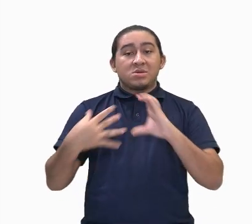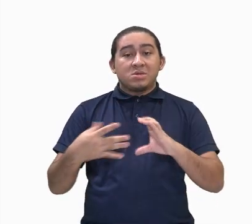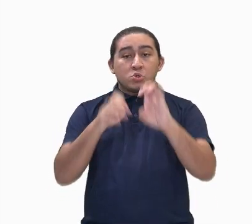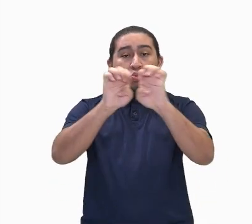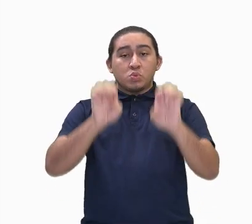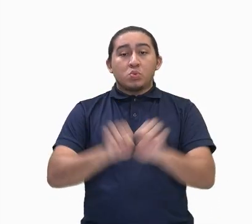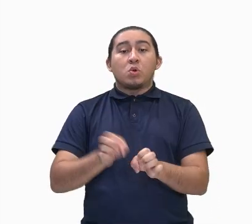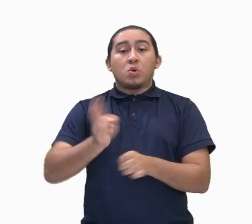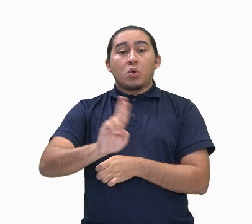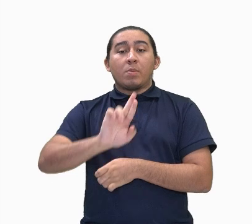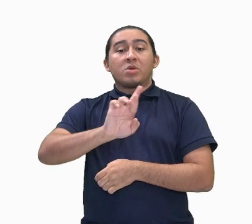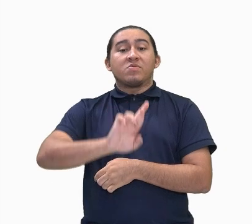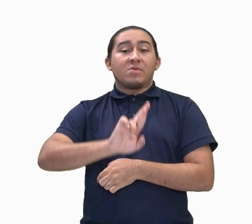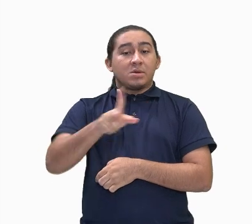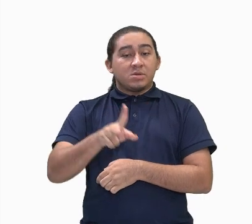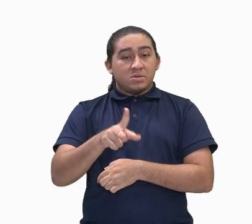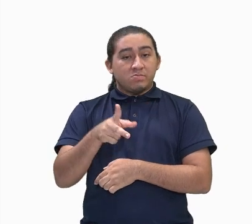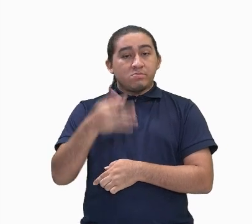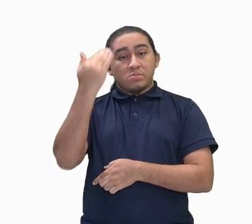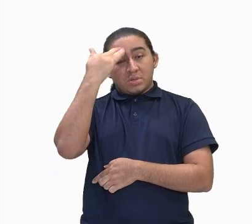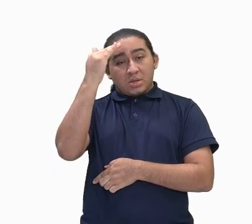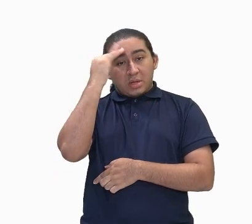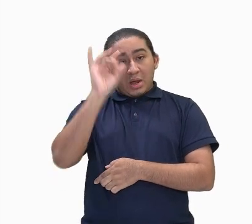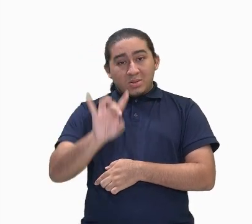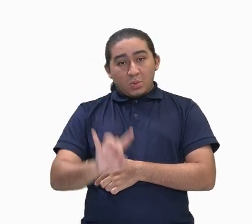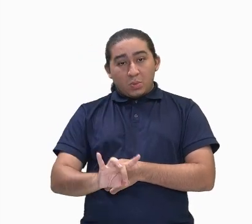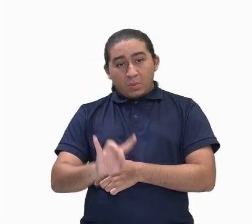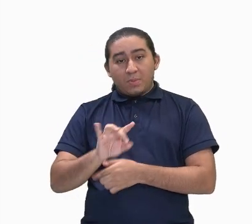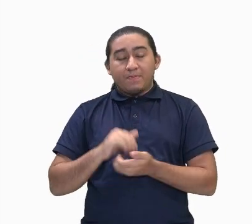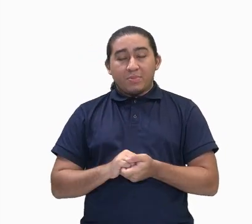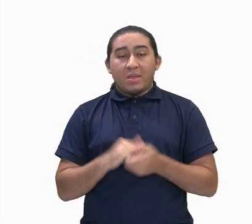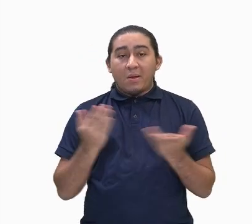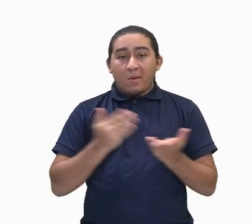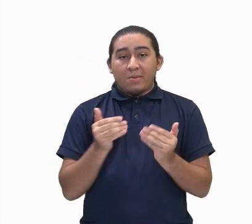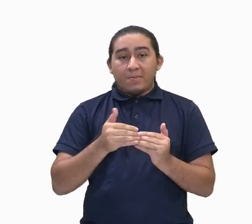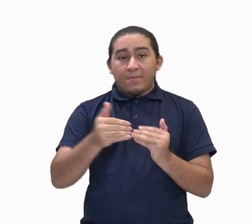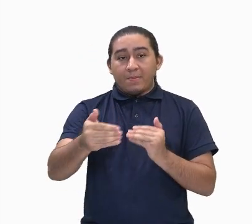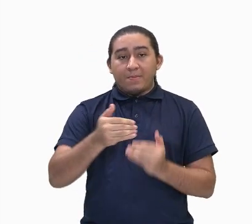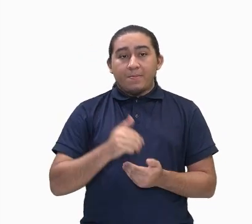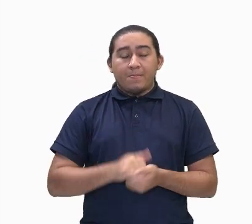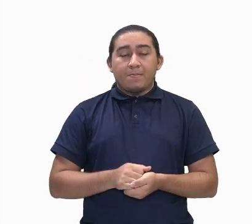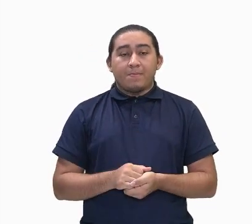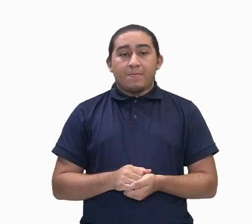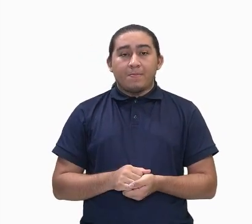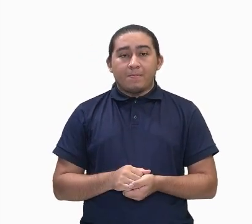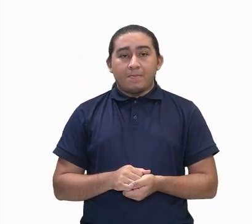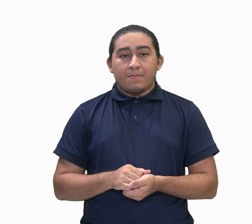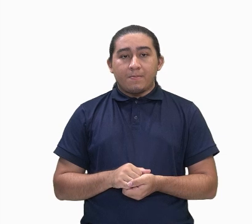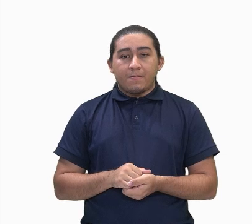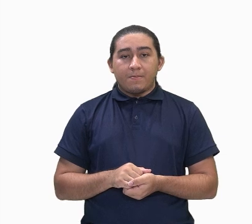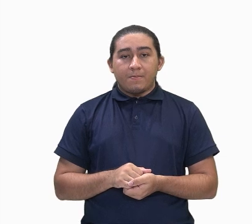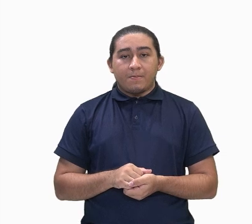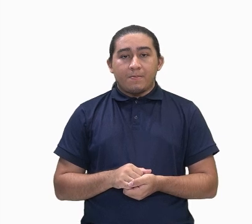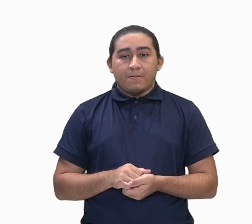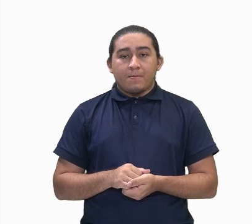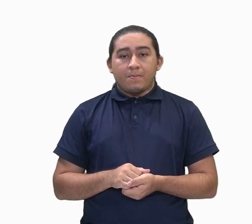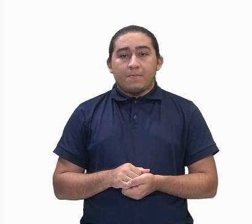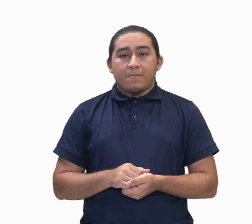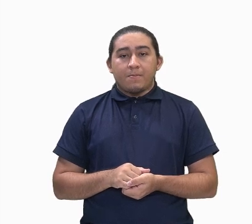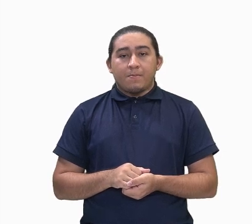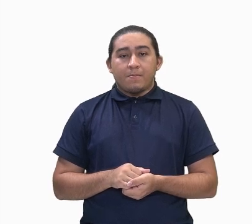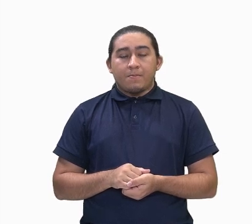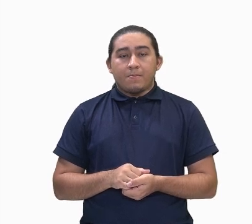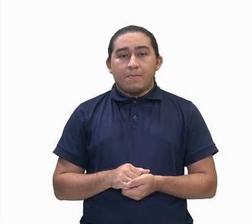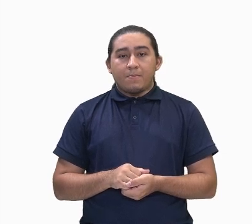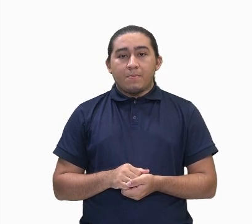uma denominação diferenciada. Entenda cada uma delas a partir da próxima imagem. Olha aí. A célula do tecido muscular, ela